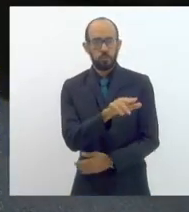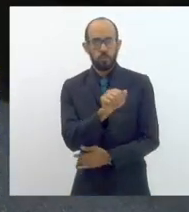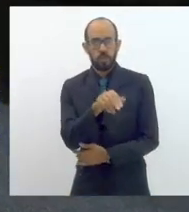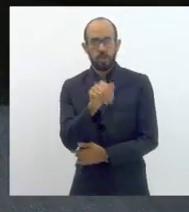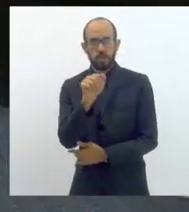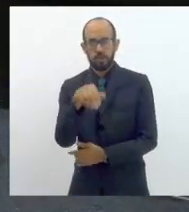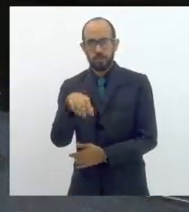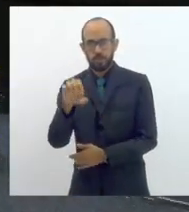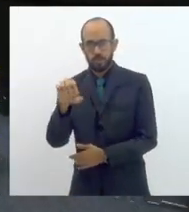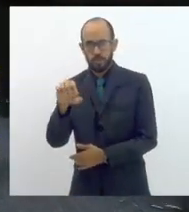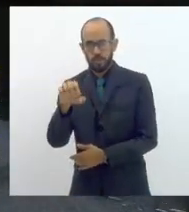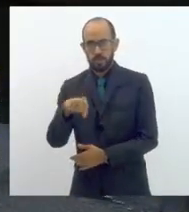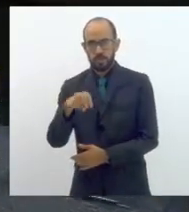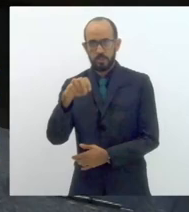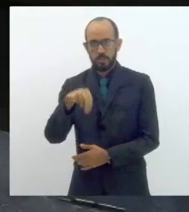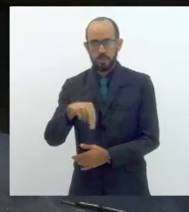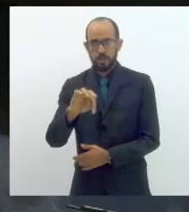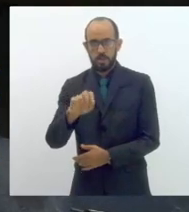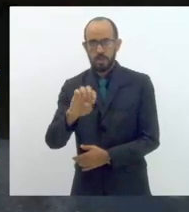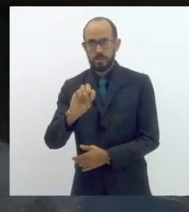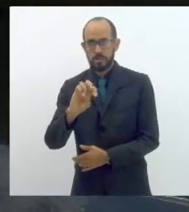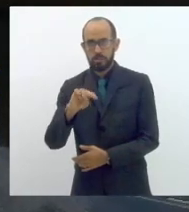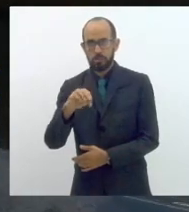da Silva Nascimento.